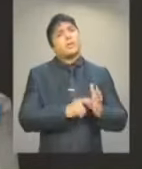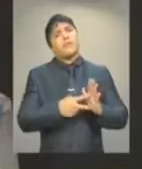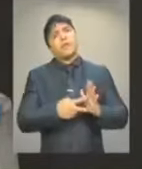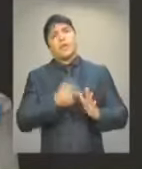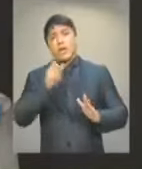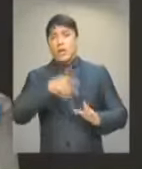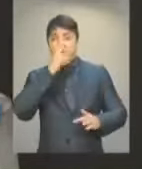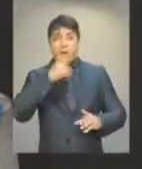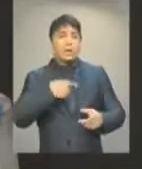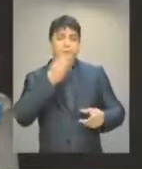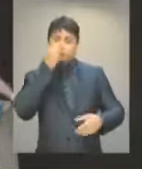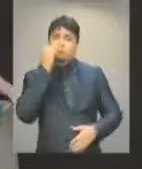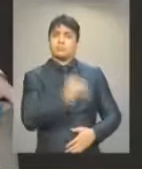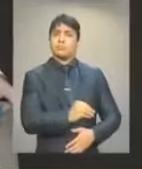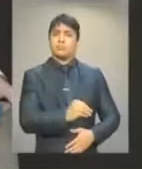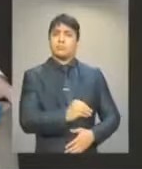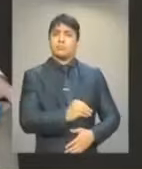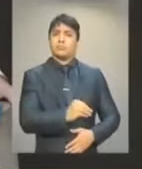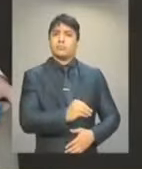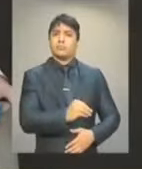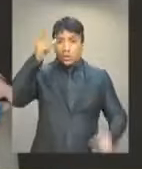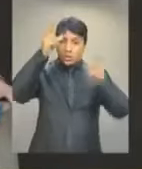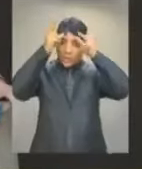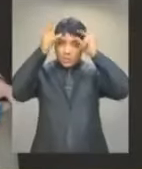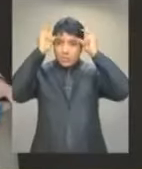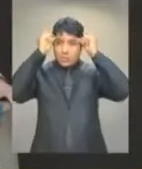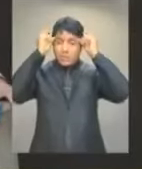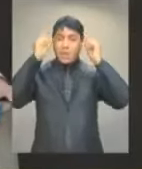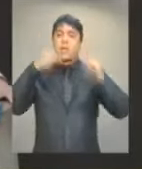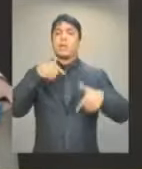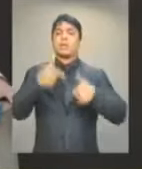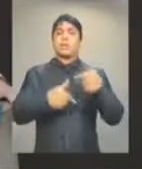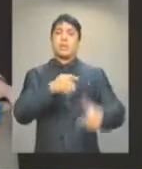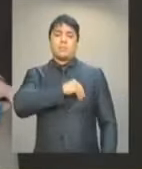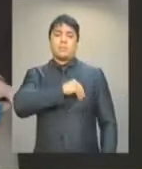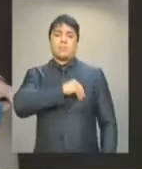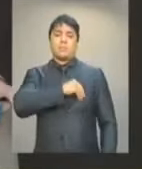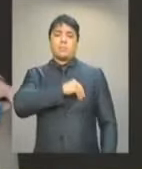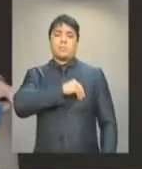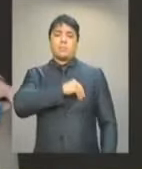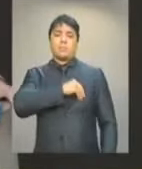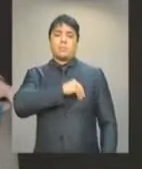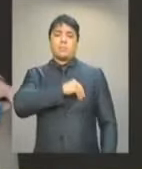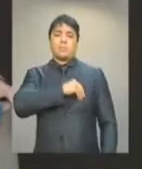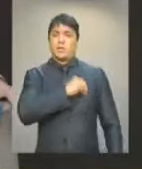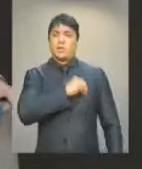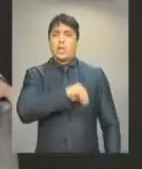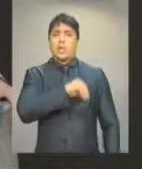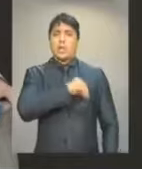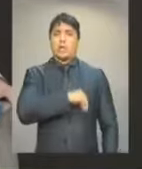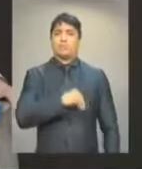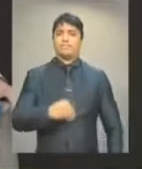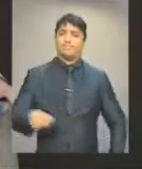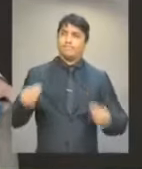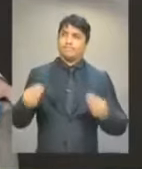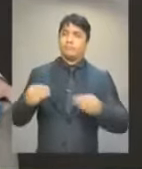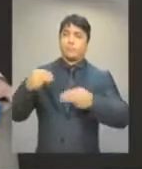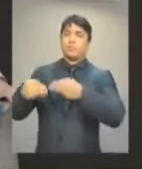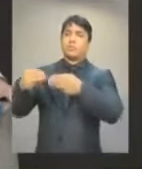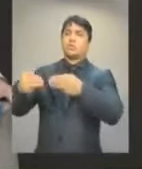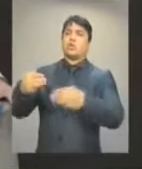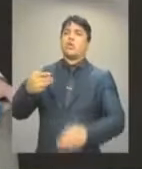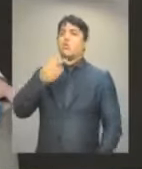pandemia, um enfermeiro que ganha R$ 1.200 no serviço público ouvir isso do ministro da Economia. Isso é terrível.